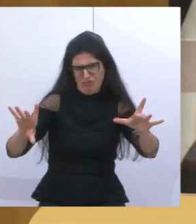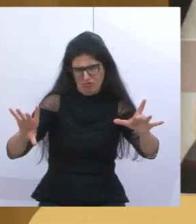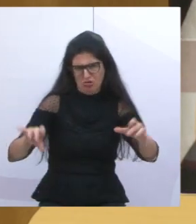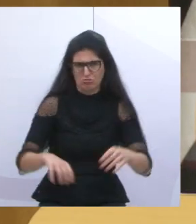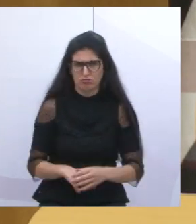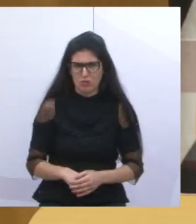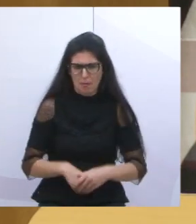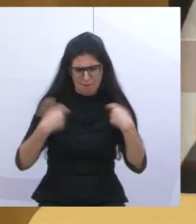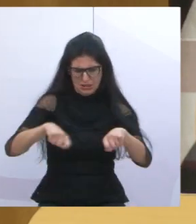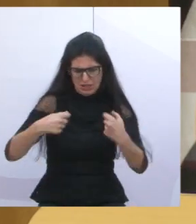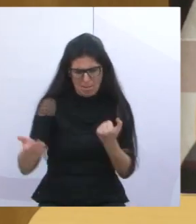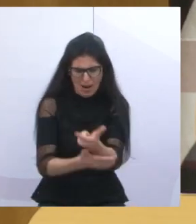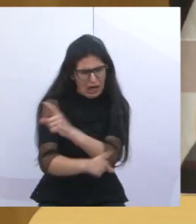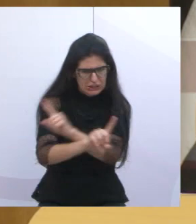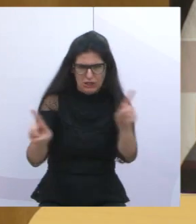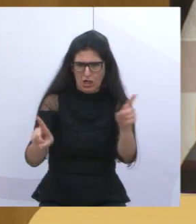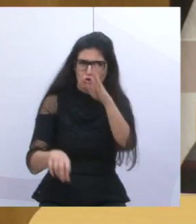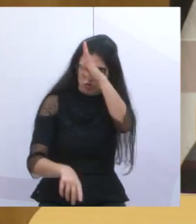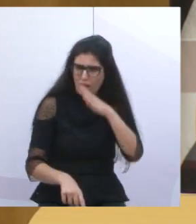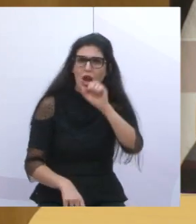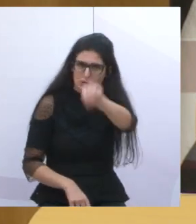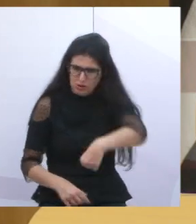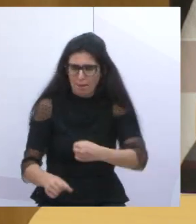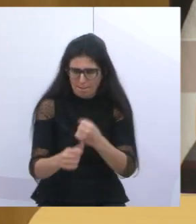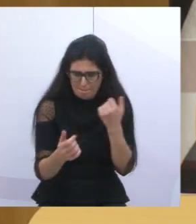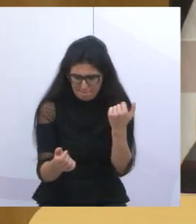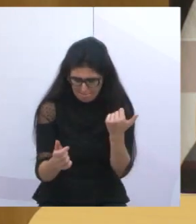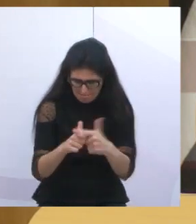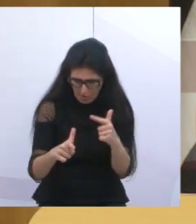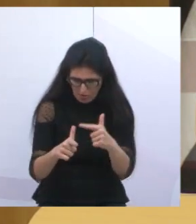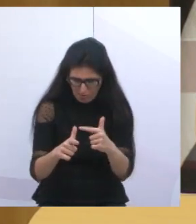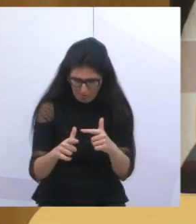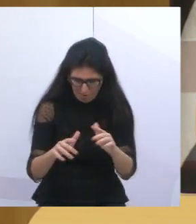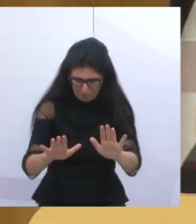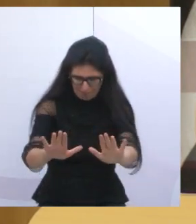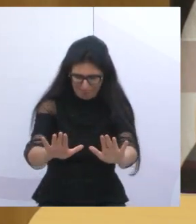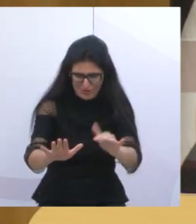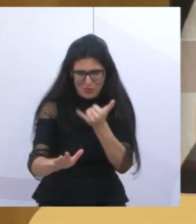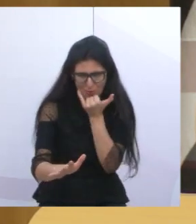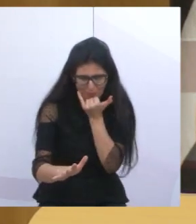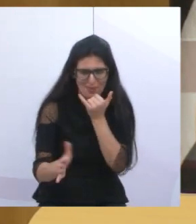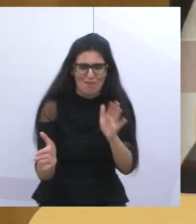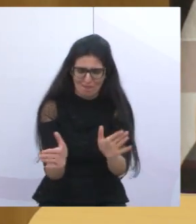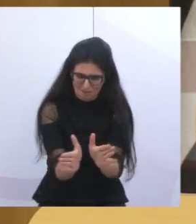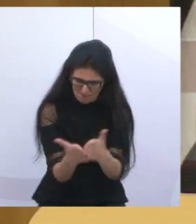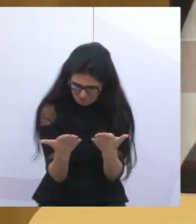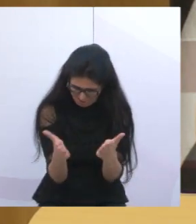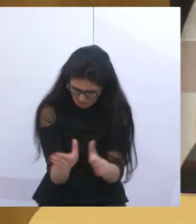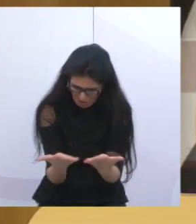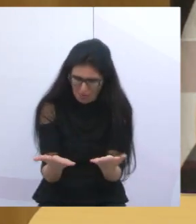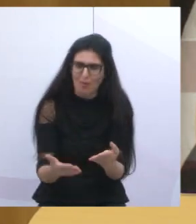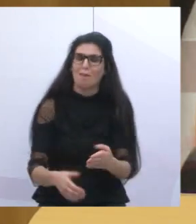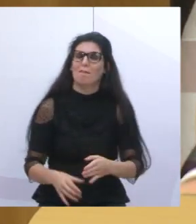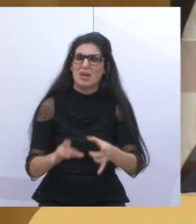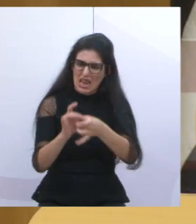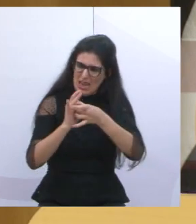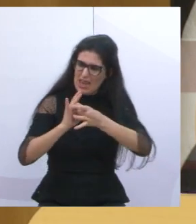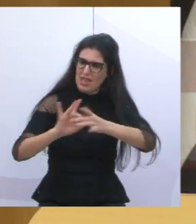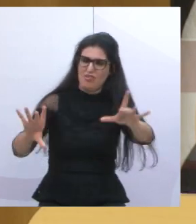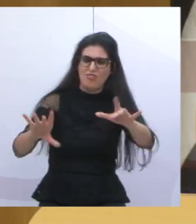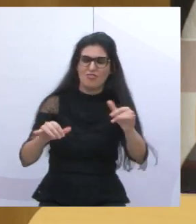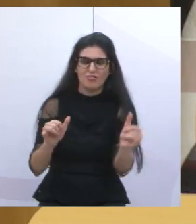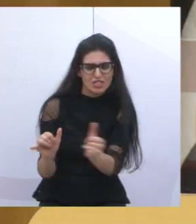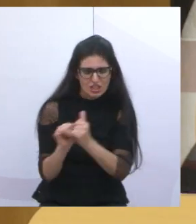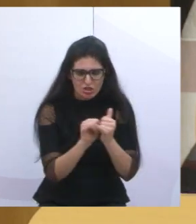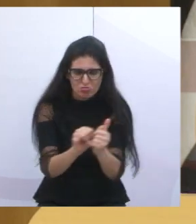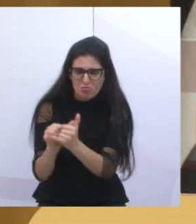porteira para aqueles que têm recurso, que têm condição de pagar o tributo e não vão pagar. E aí, você, morador aí do Parque